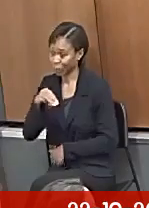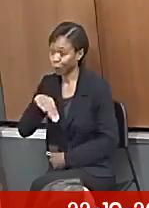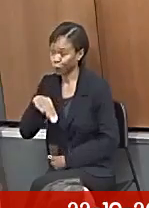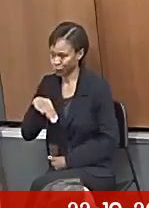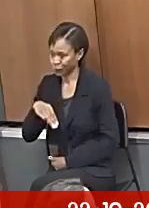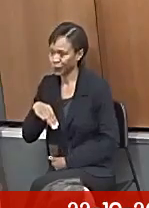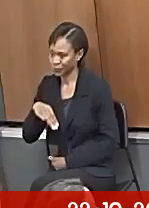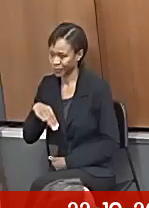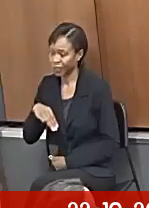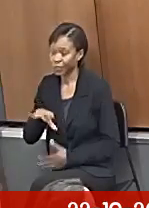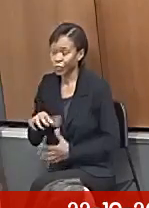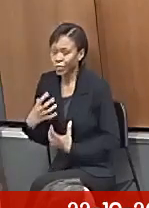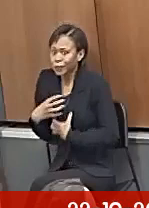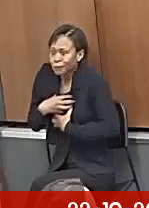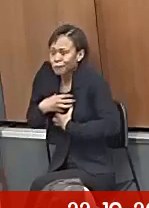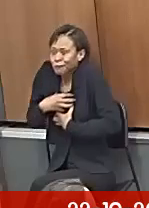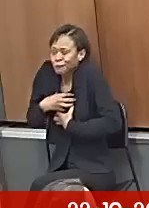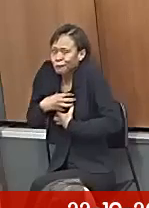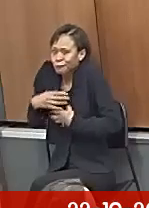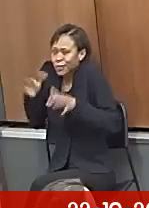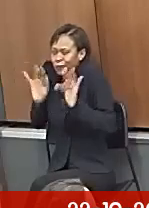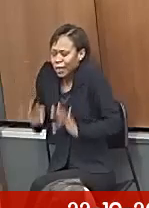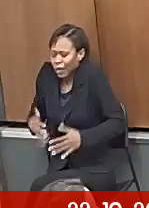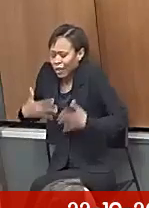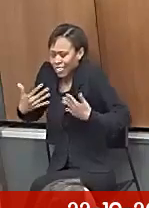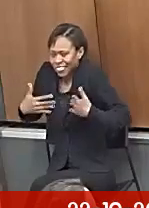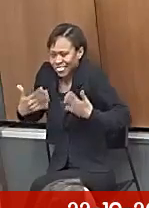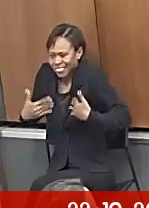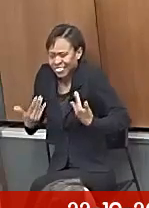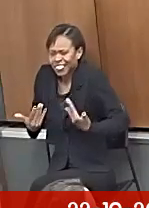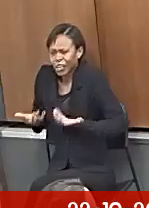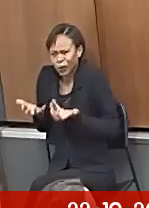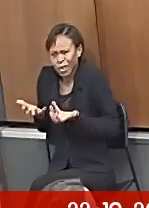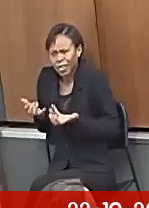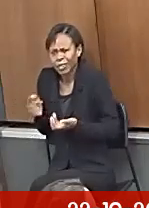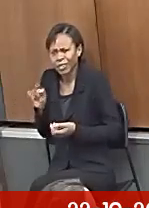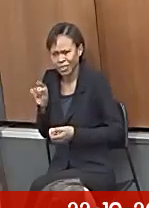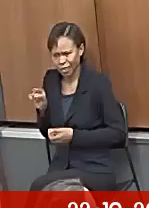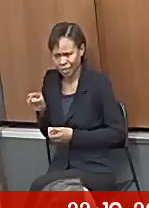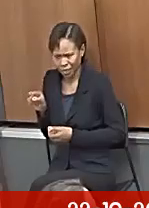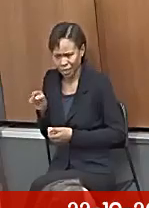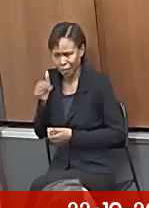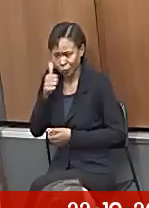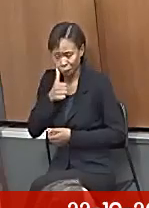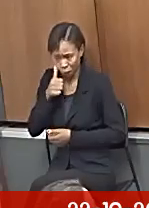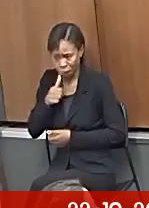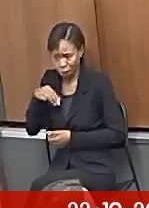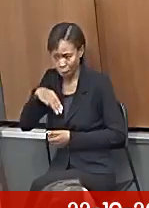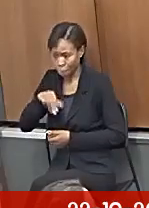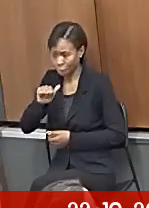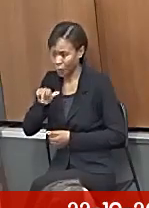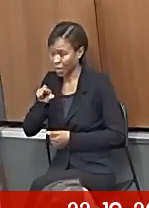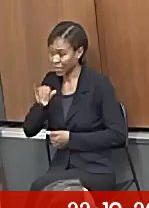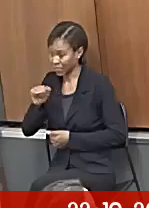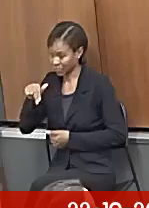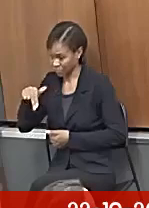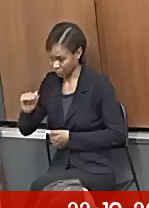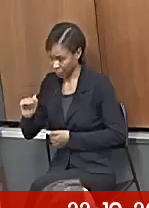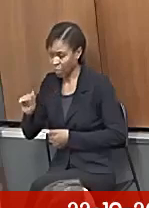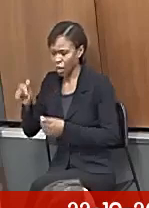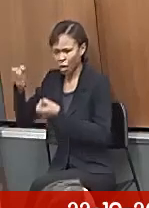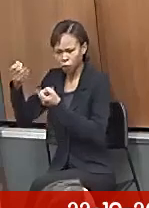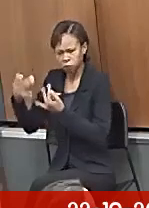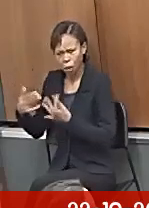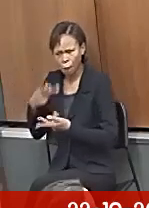certeza, nos encheu de alegria. E eu queria que a fala dela fosse trazida e inserida nos anais da casa, na